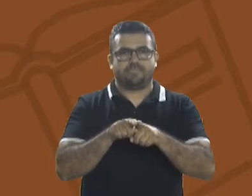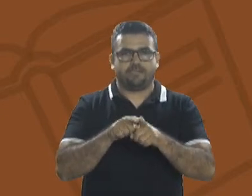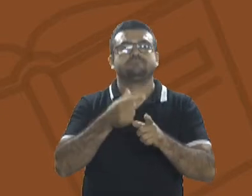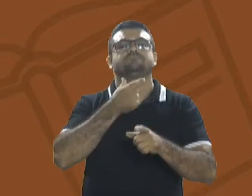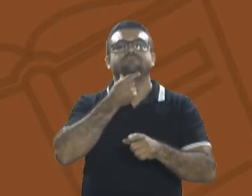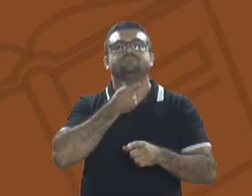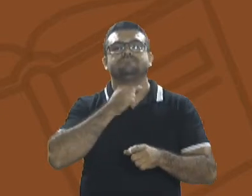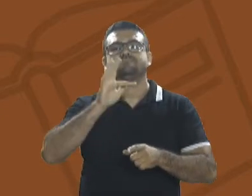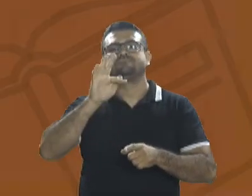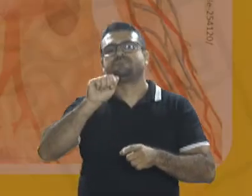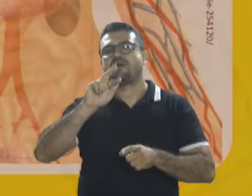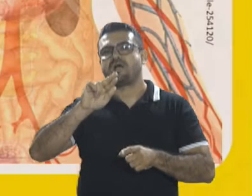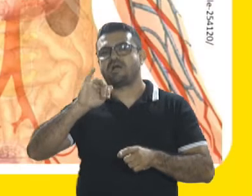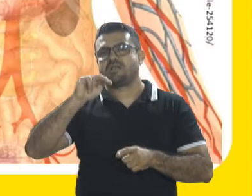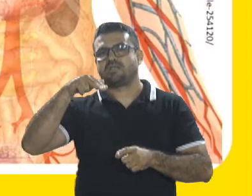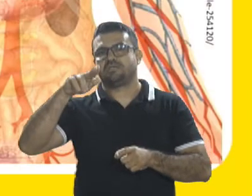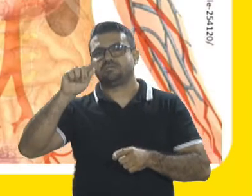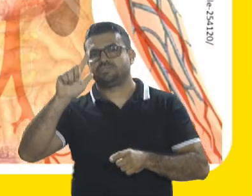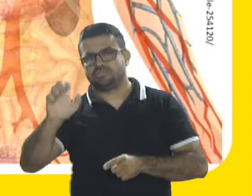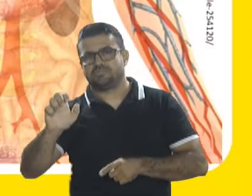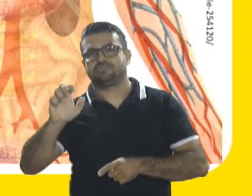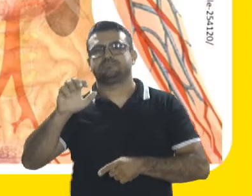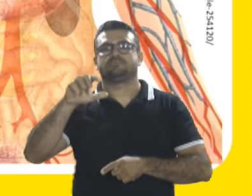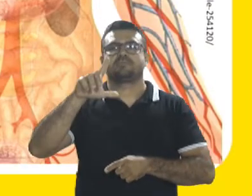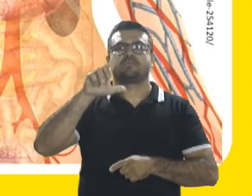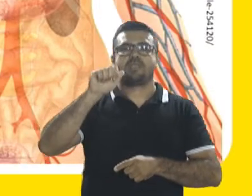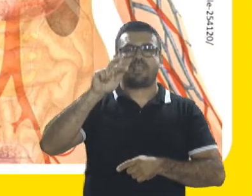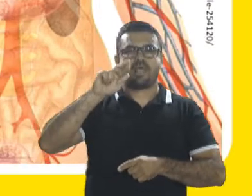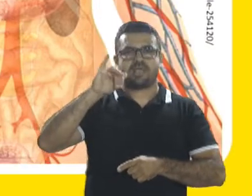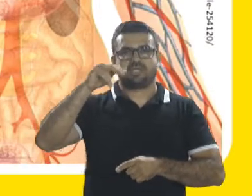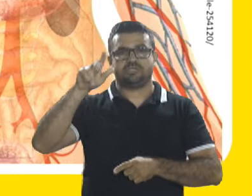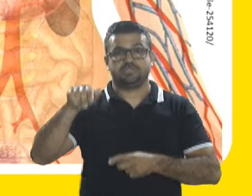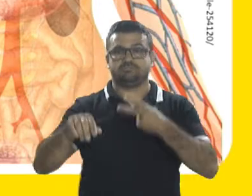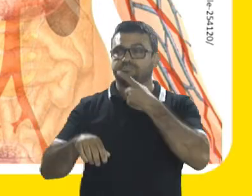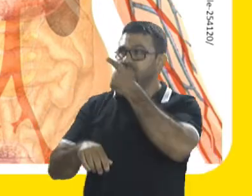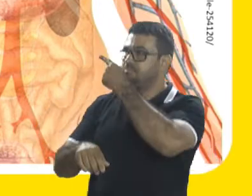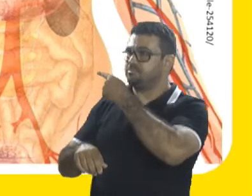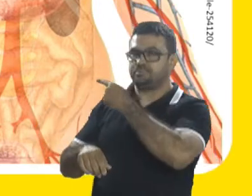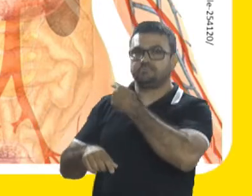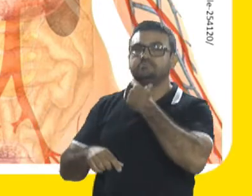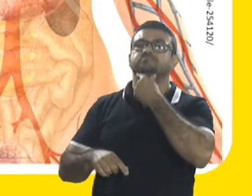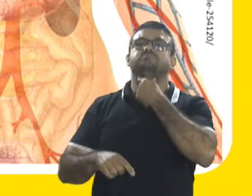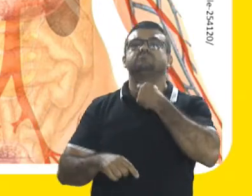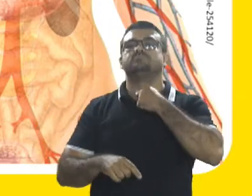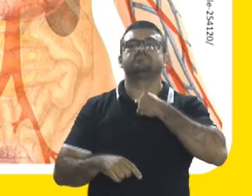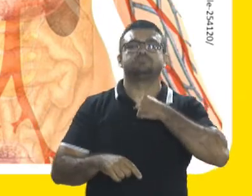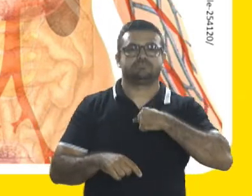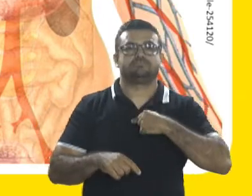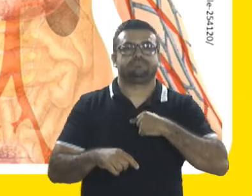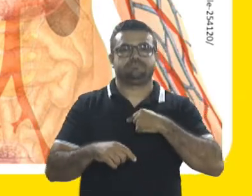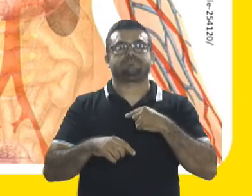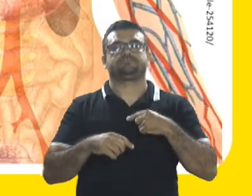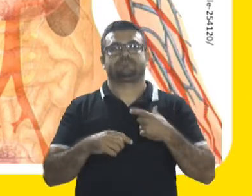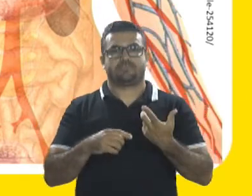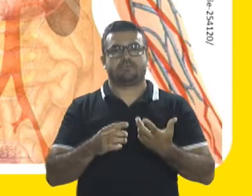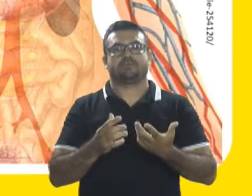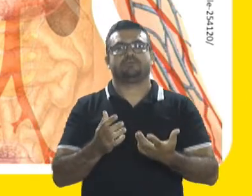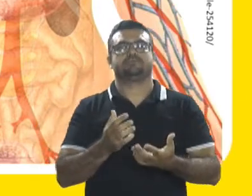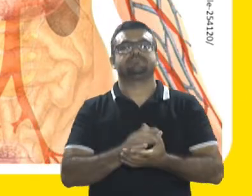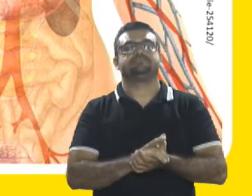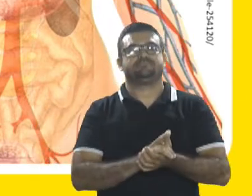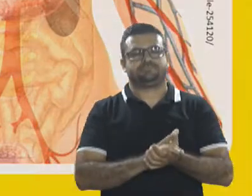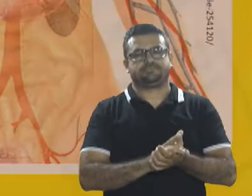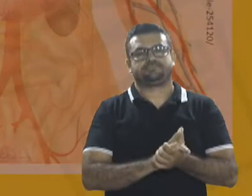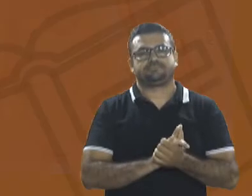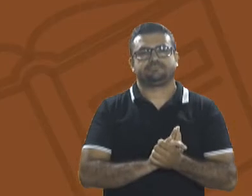Faringe, laringe, então, ó, vai vir um tubo aqui que vai direcionar até os pulmões, faringe e laringe, que está aqui nessa região do